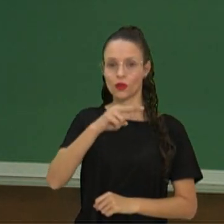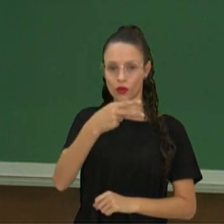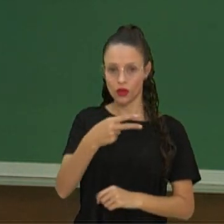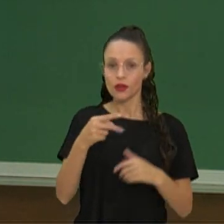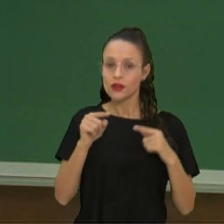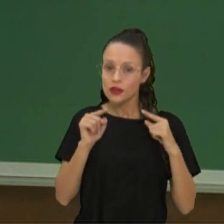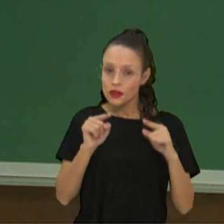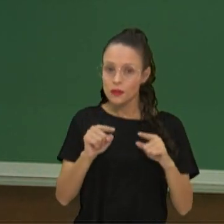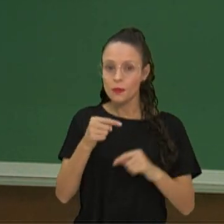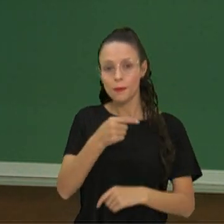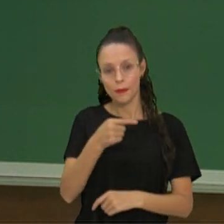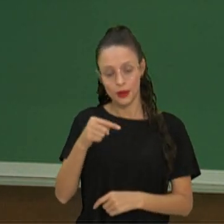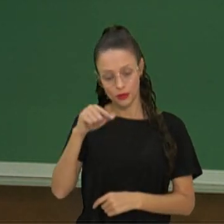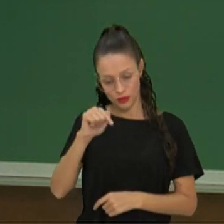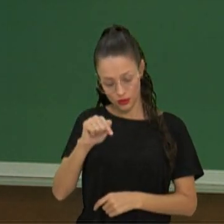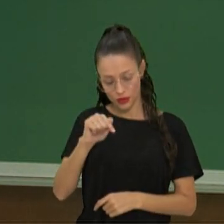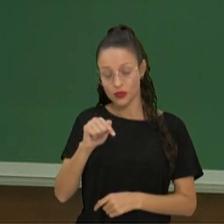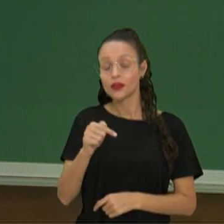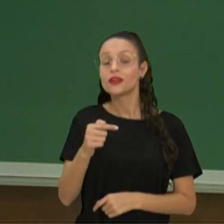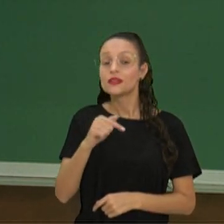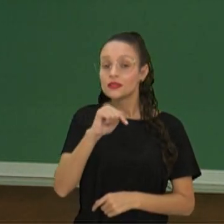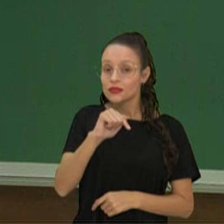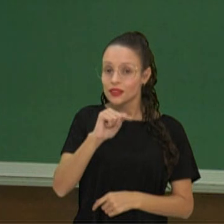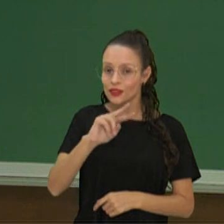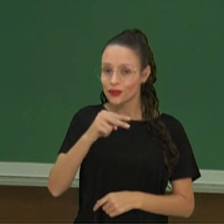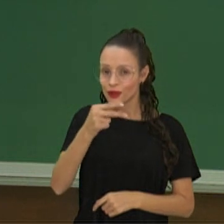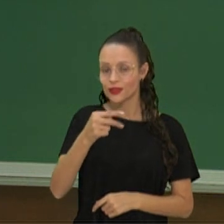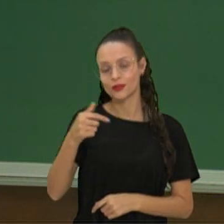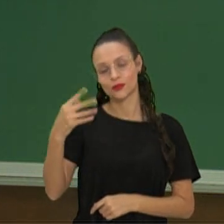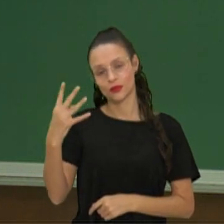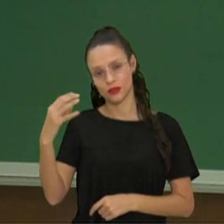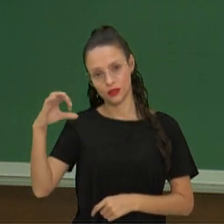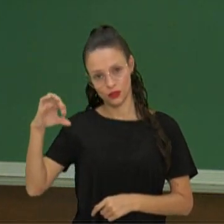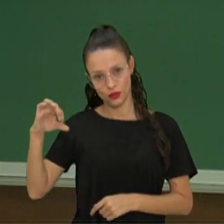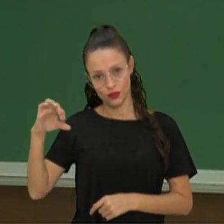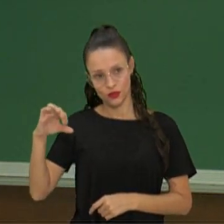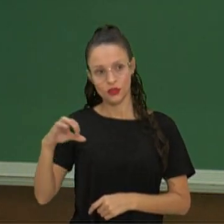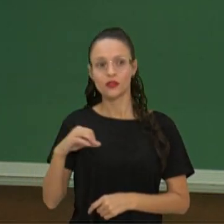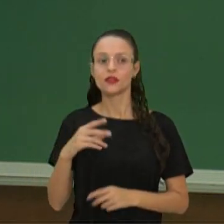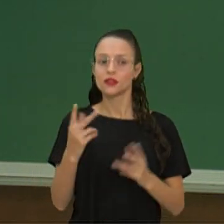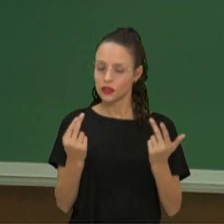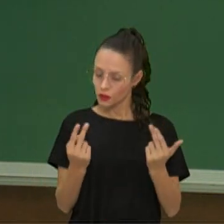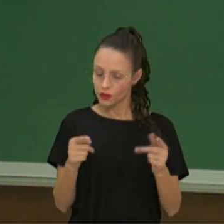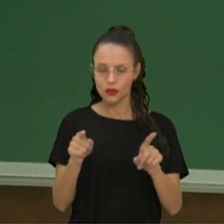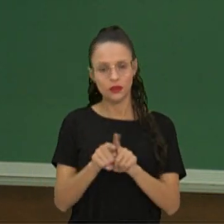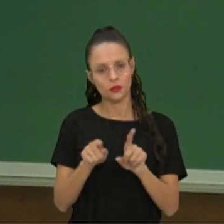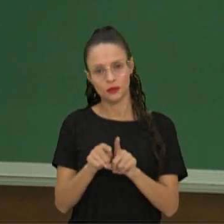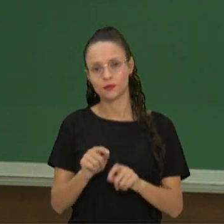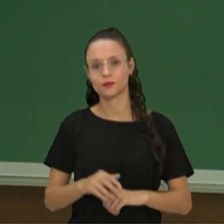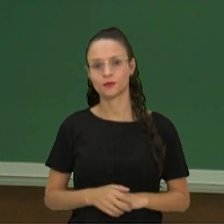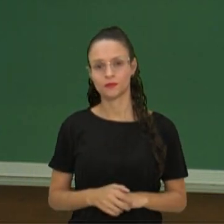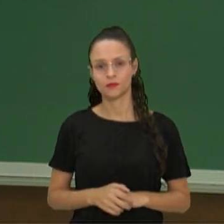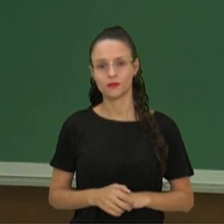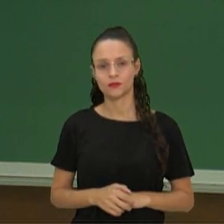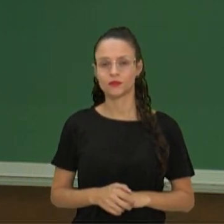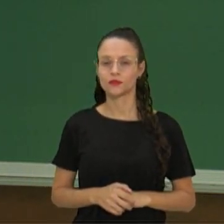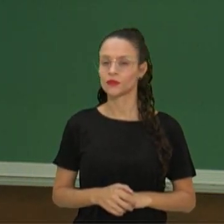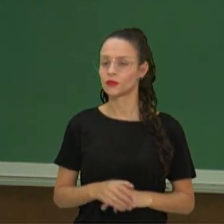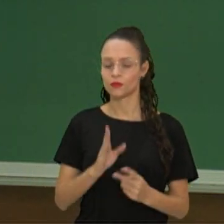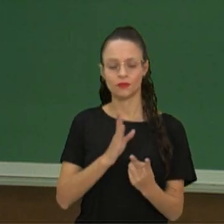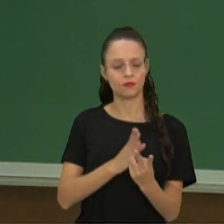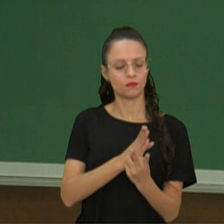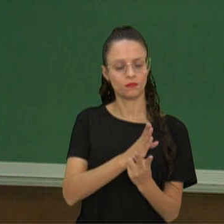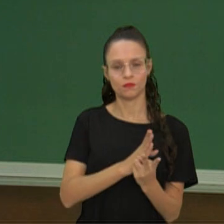E menos 7 ao quadrado, aliás, 7 ao quadrado, 49. Então fica 9x ao quadrado menos 49. Ou você usa a